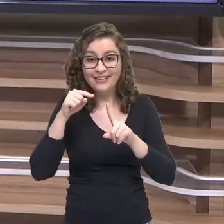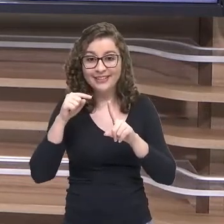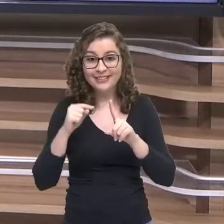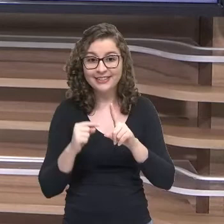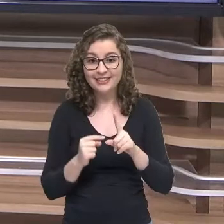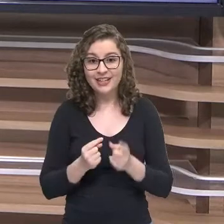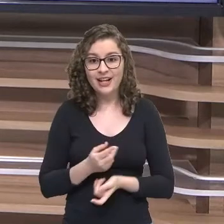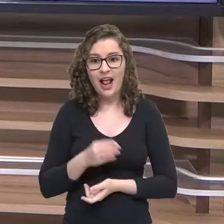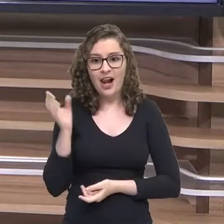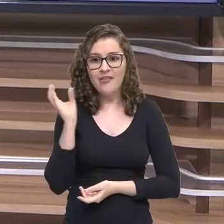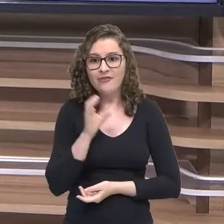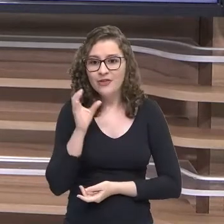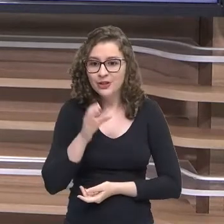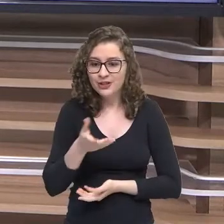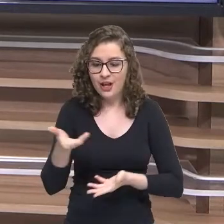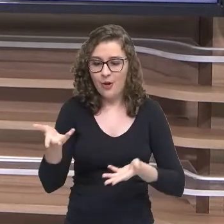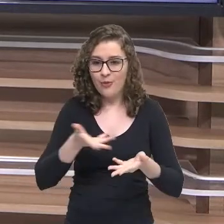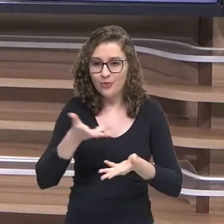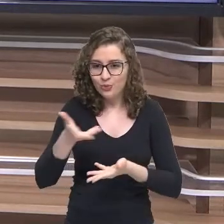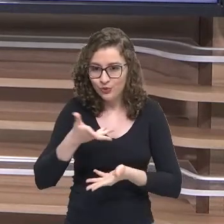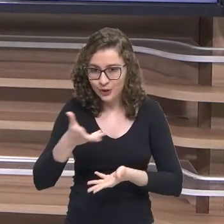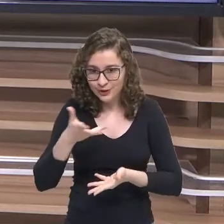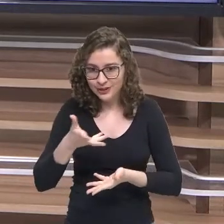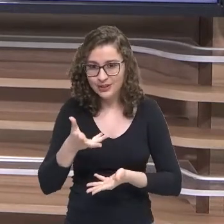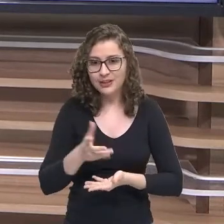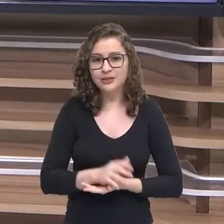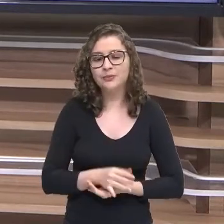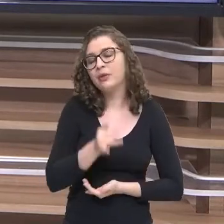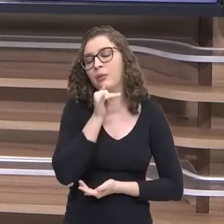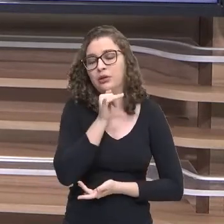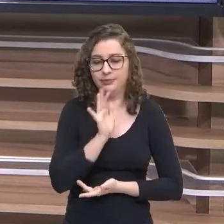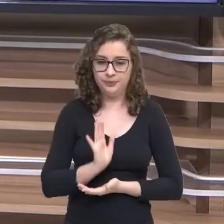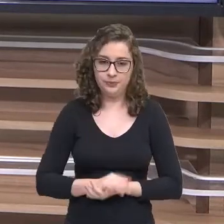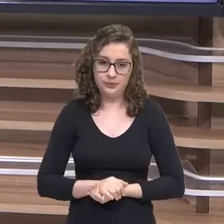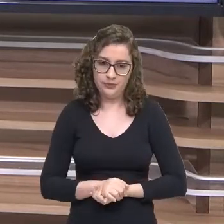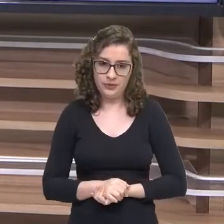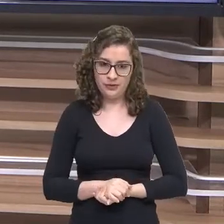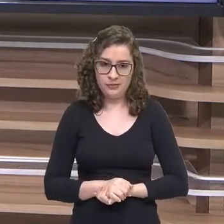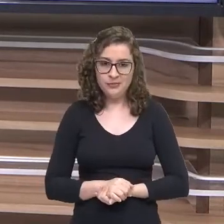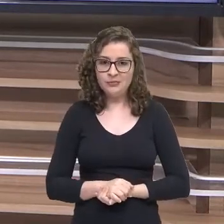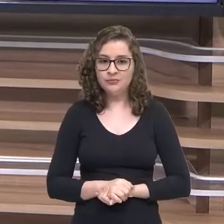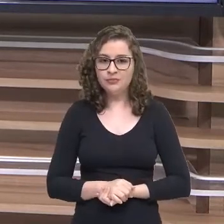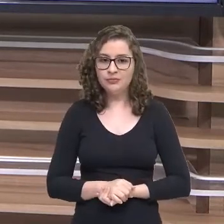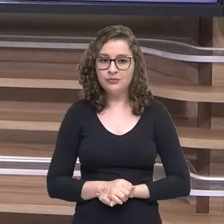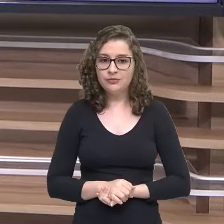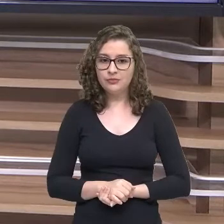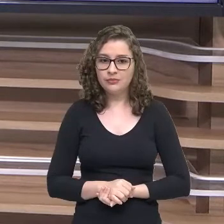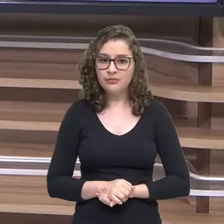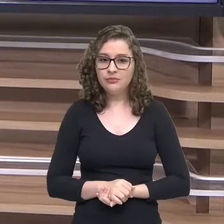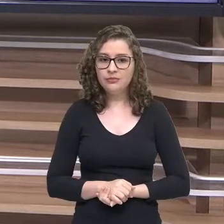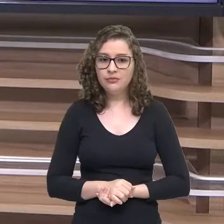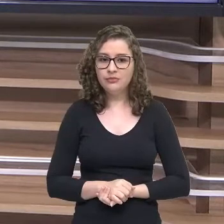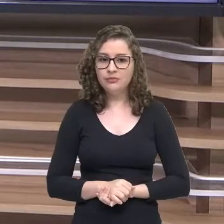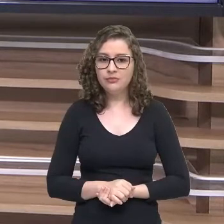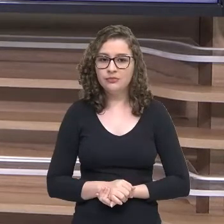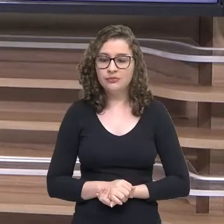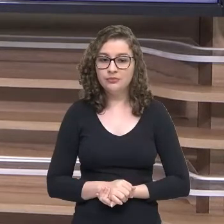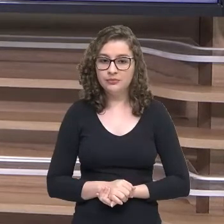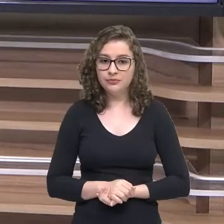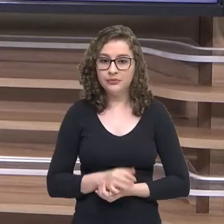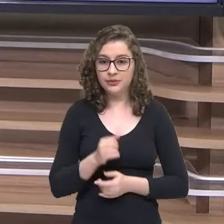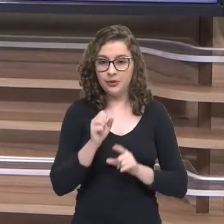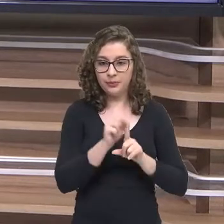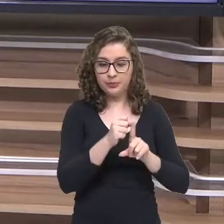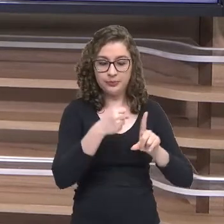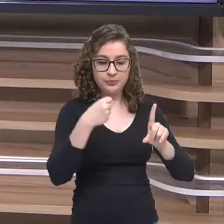na velocidade dessa reação. Exemplo, vamos voltar para o exemplo da geladeira, né? Se